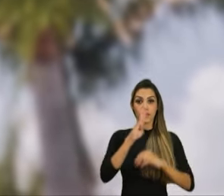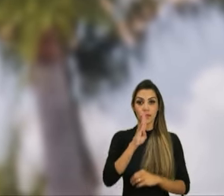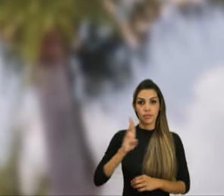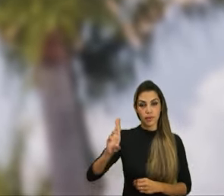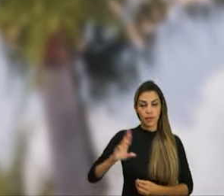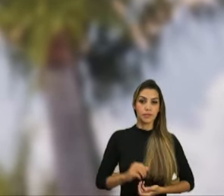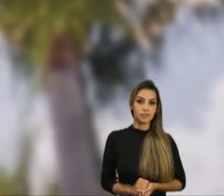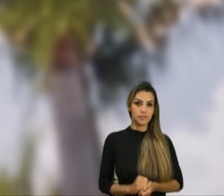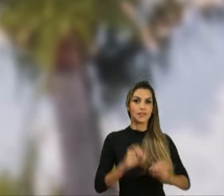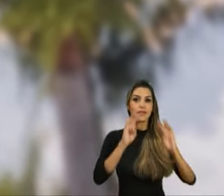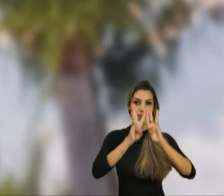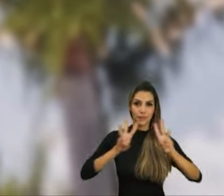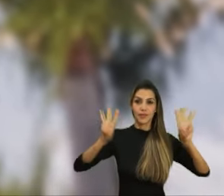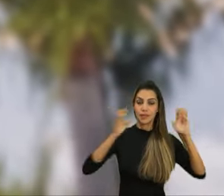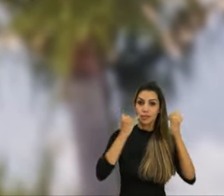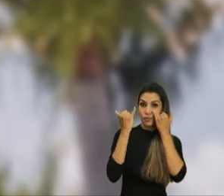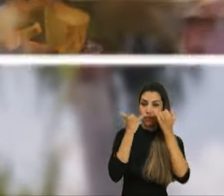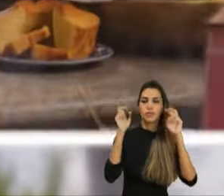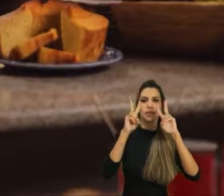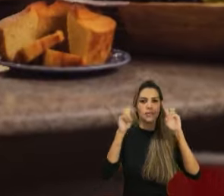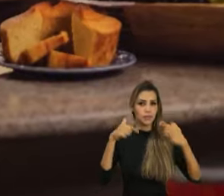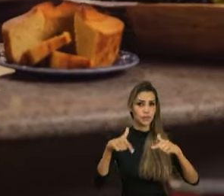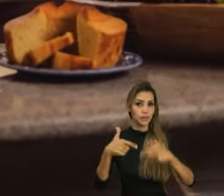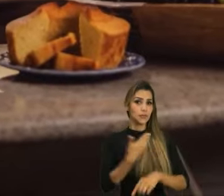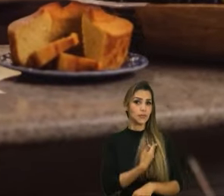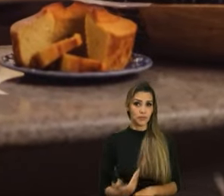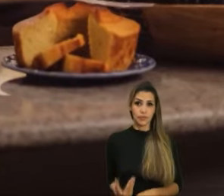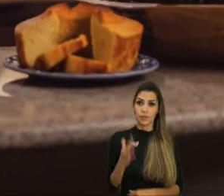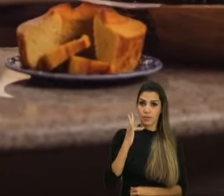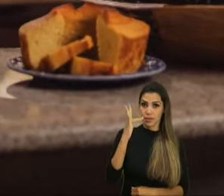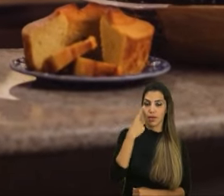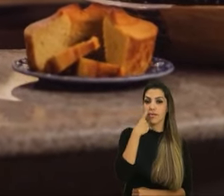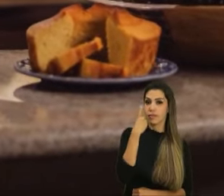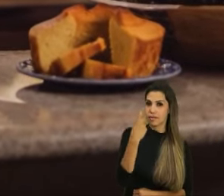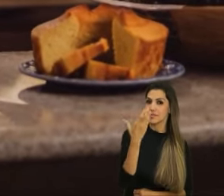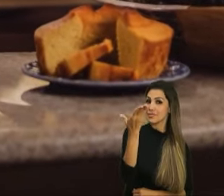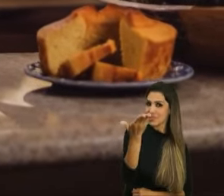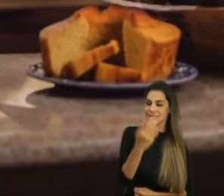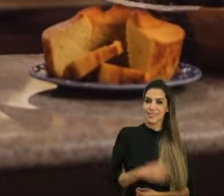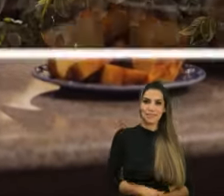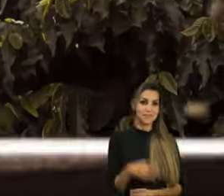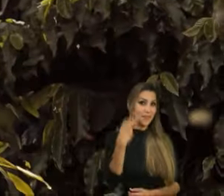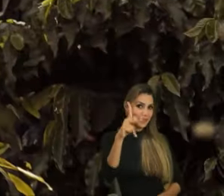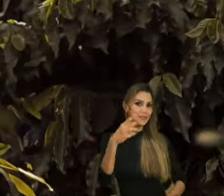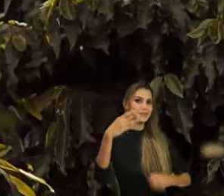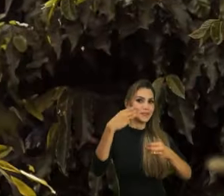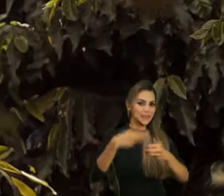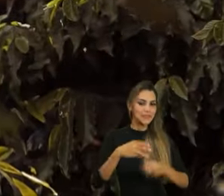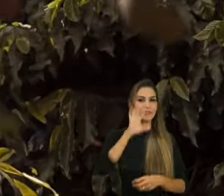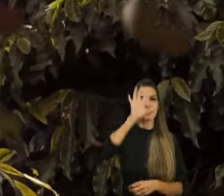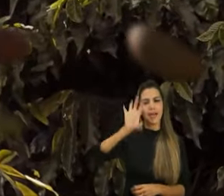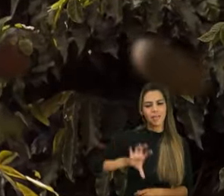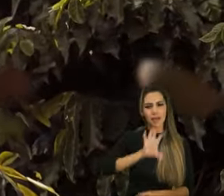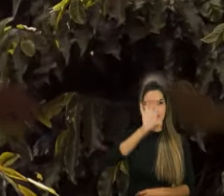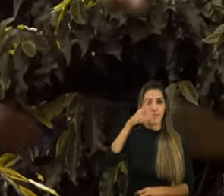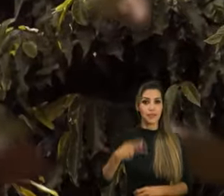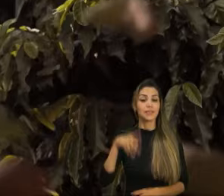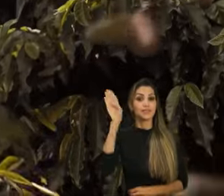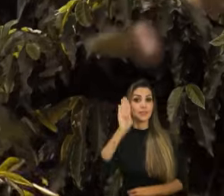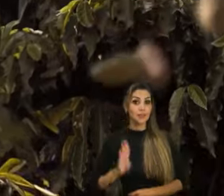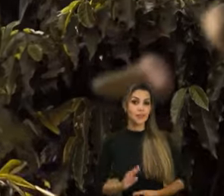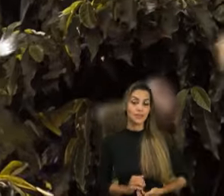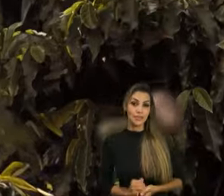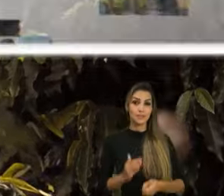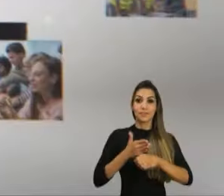Comunica BR, o portal de informações sobre as entregas do governo federal que dizem respeito a você, ao seu município e a cada canto